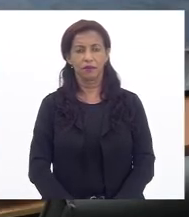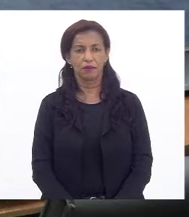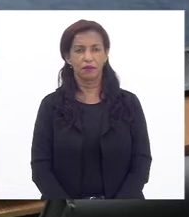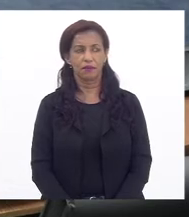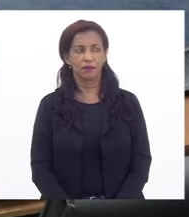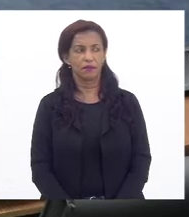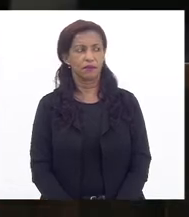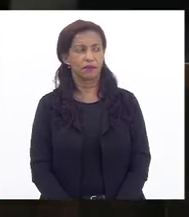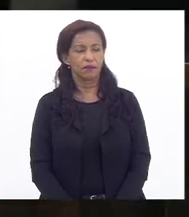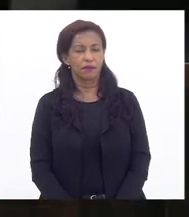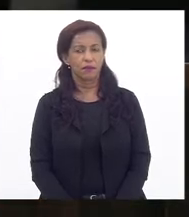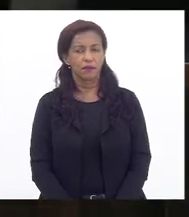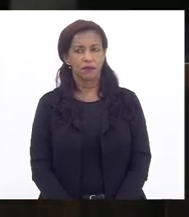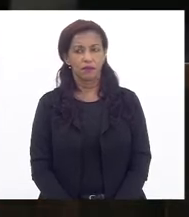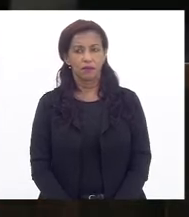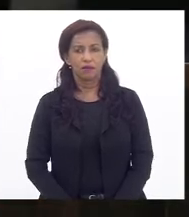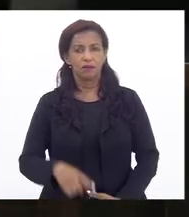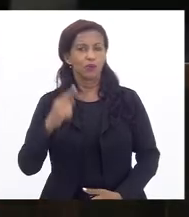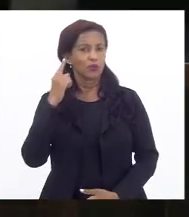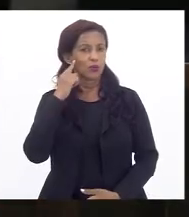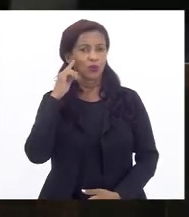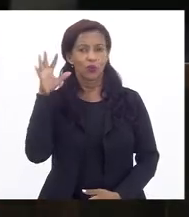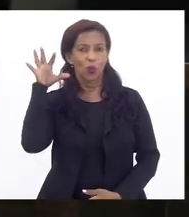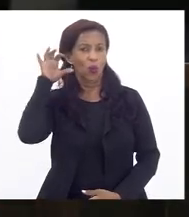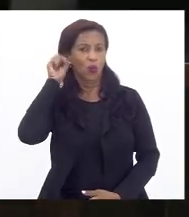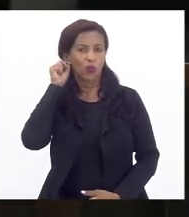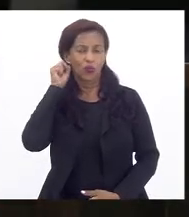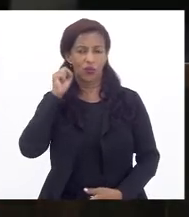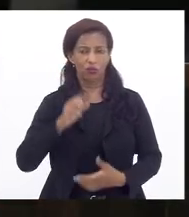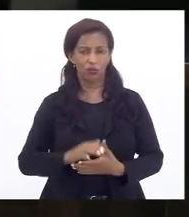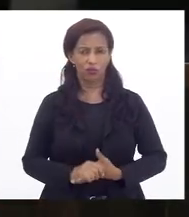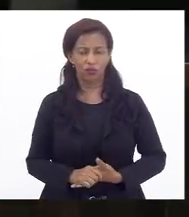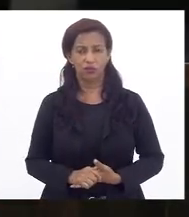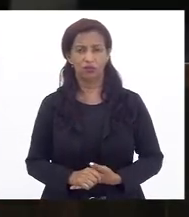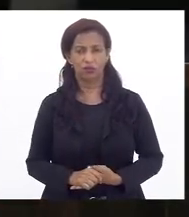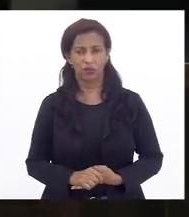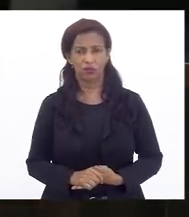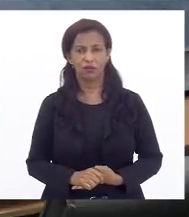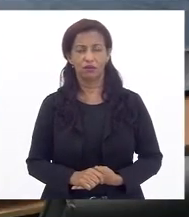Deputada Célia Jordão, nós não estamos ouvindo Vossa Excelência.